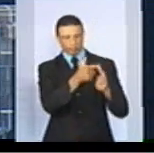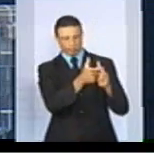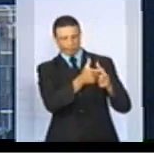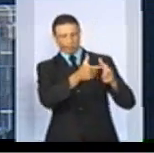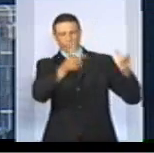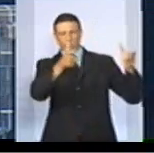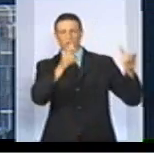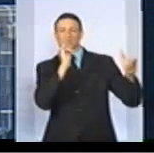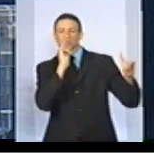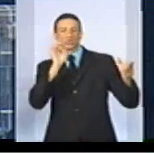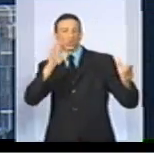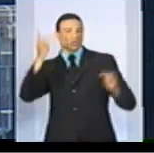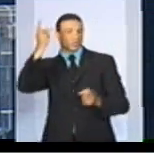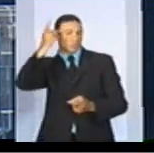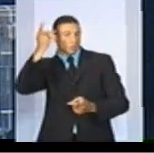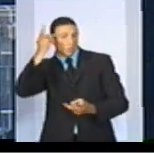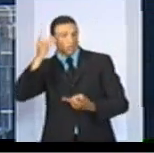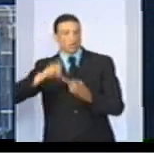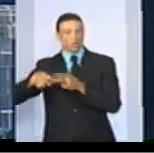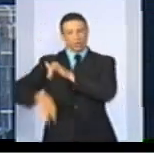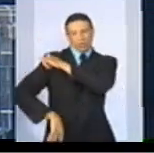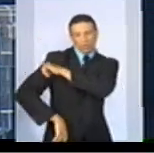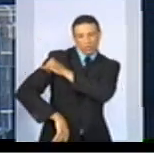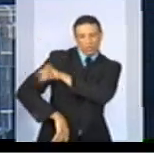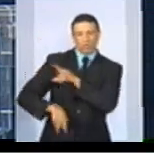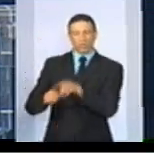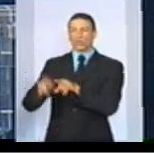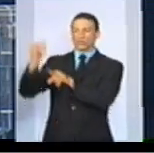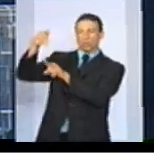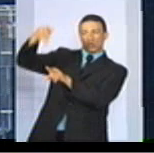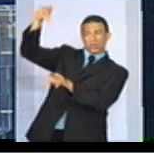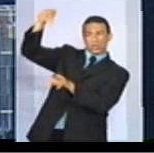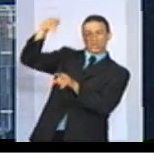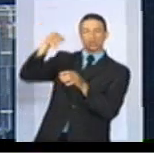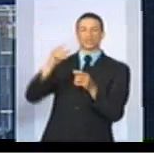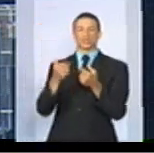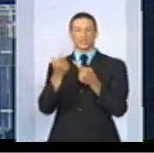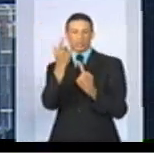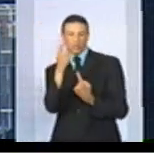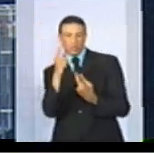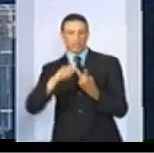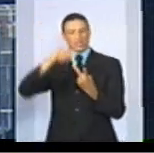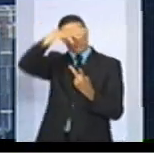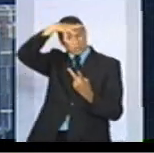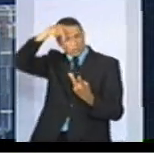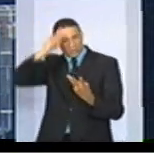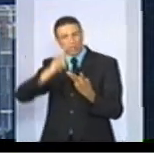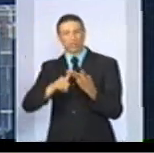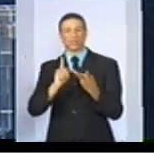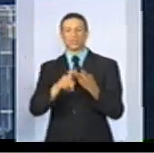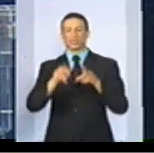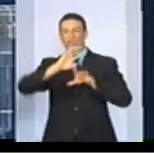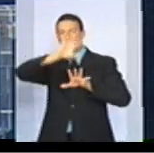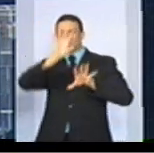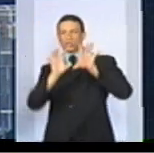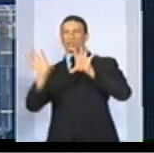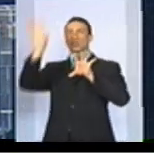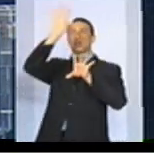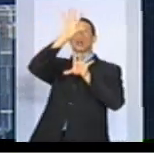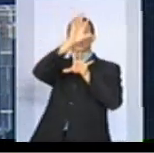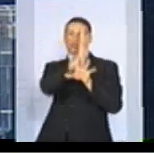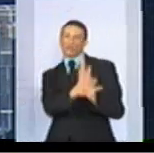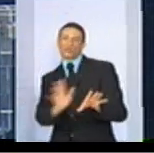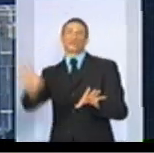do sudeste do país. Né? Abre a possibilidade da região norte, região centro-oeste, região nordeste, ampliar sua